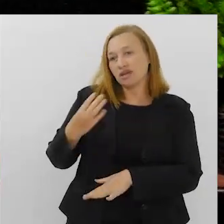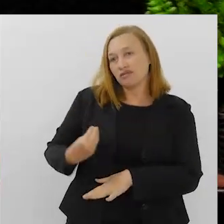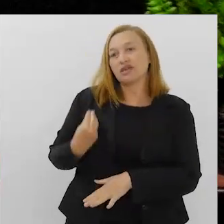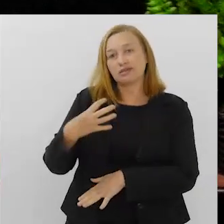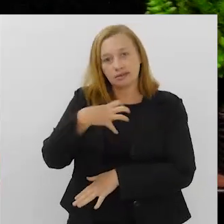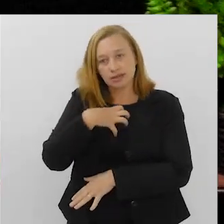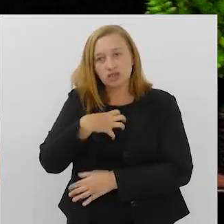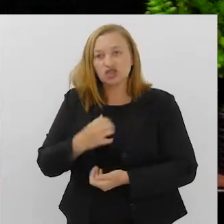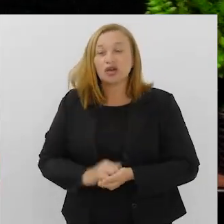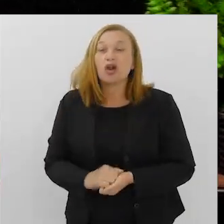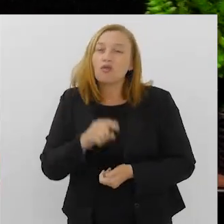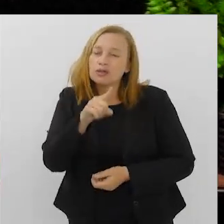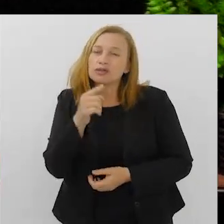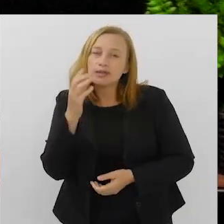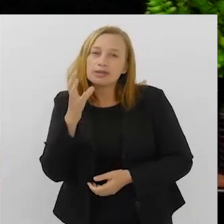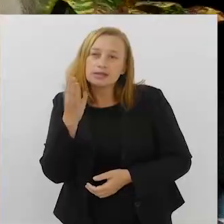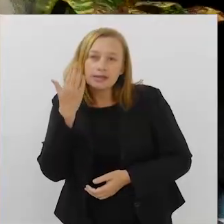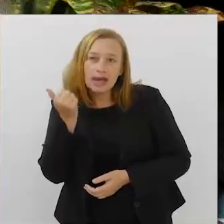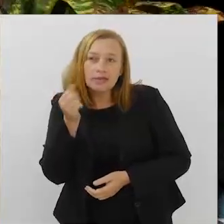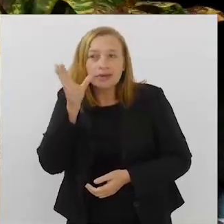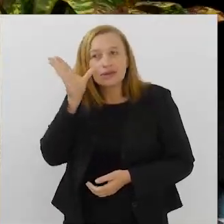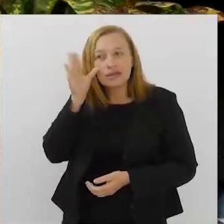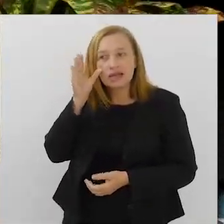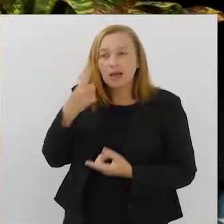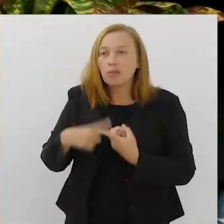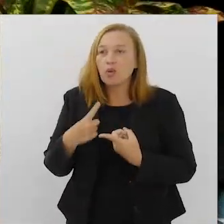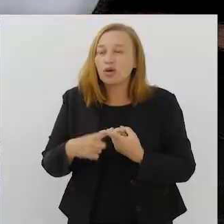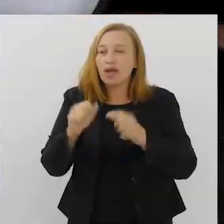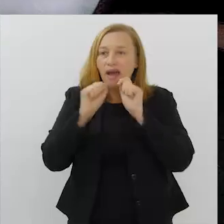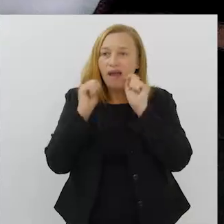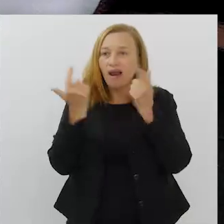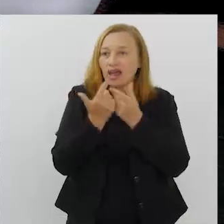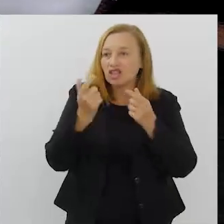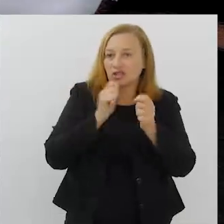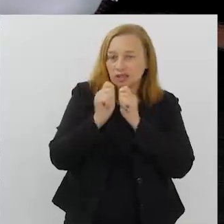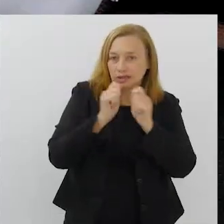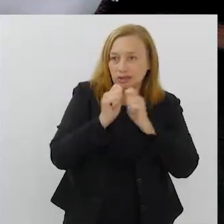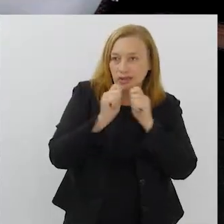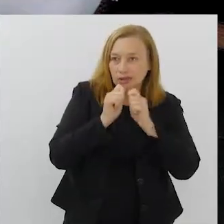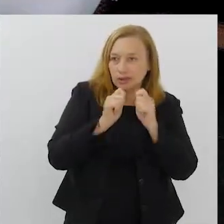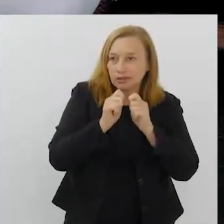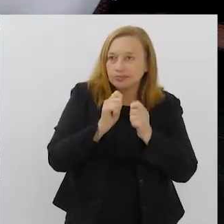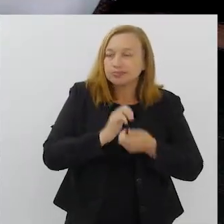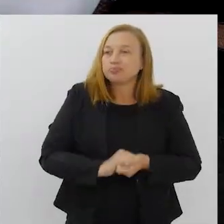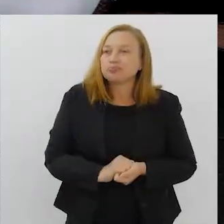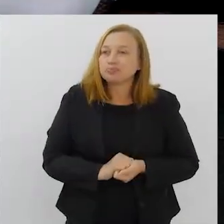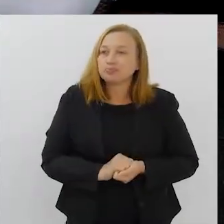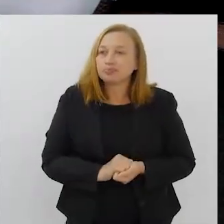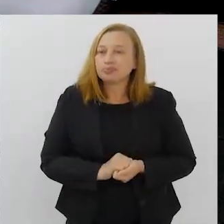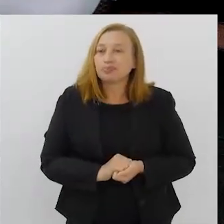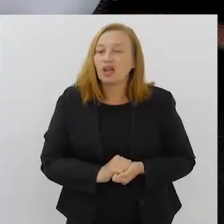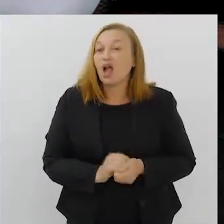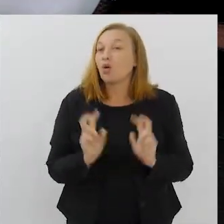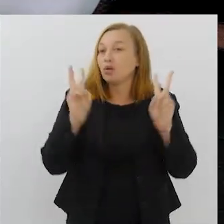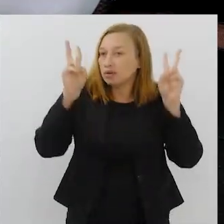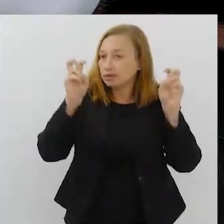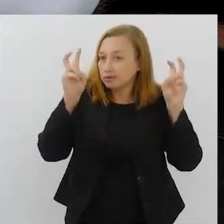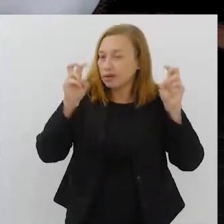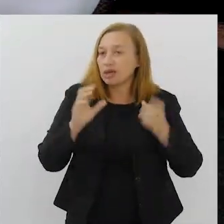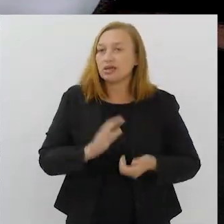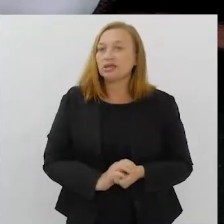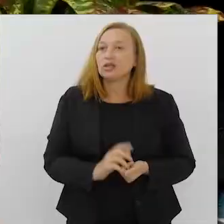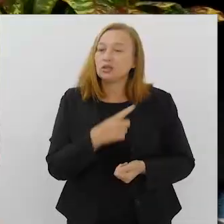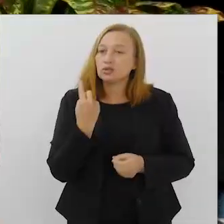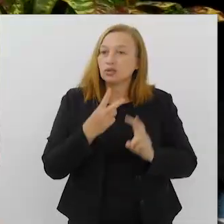a minha vida nesse sentido. Você sabe, é interessante, porque aqui no Alerj Entrevista nós buscamos nos ater ao